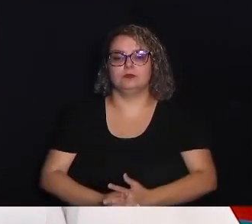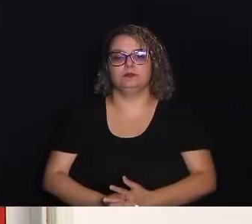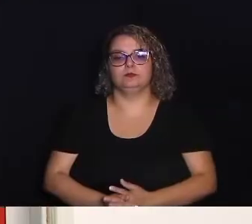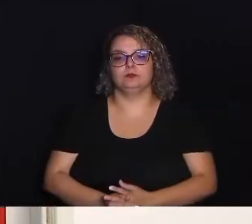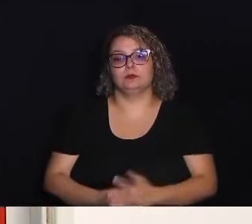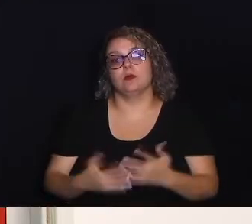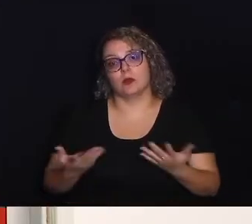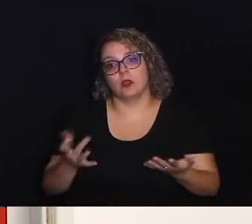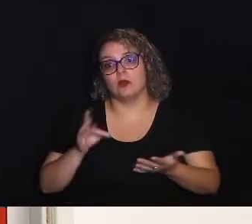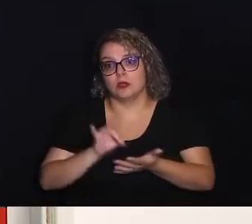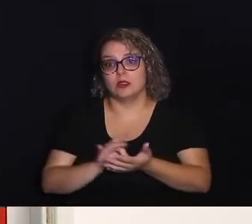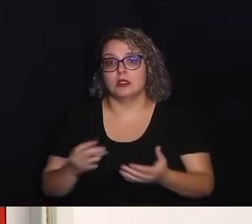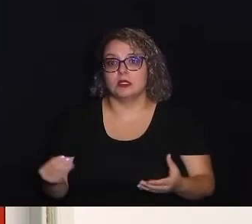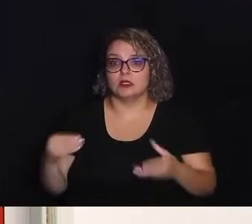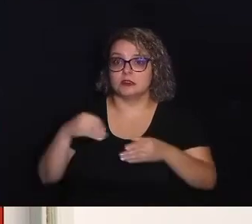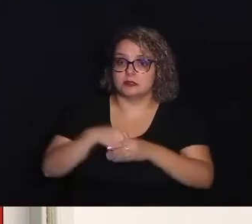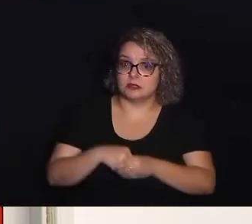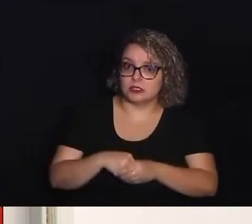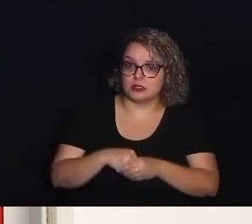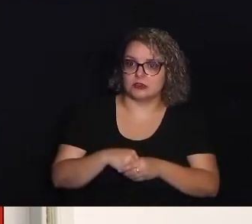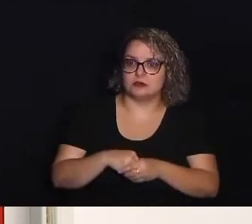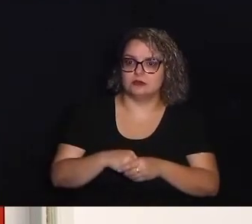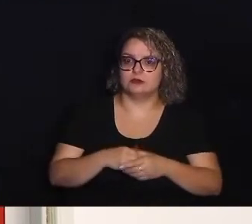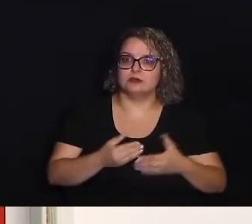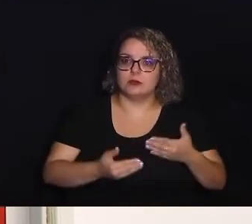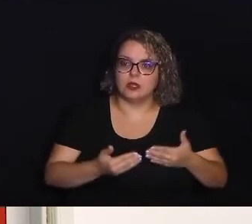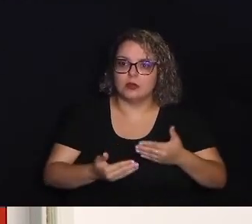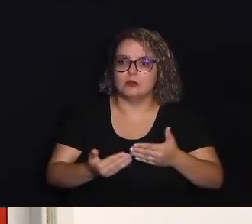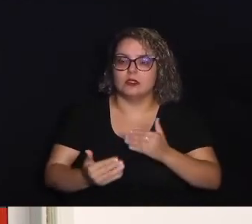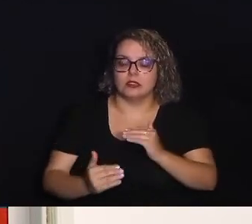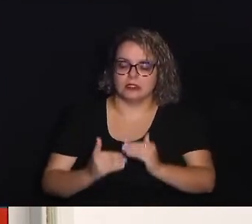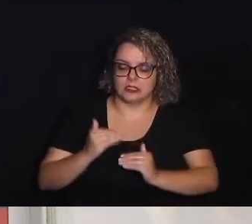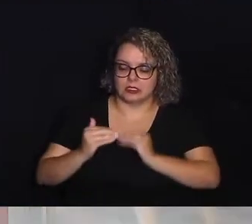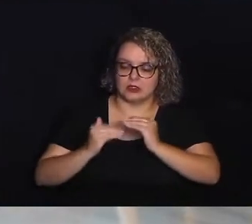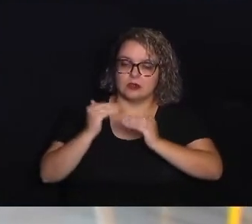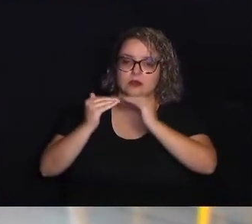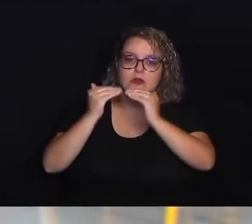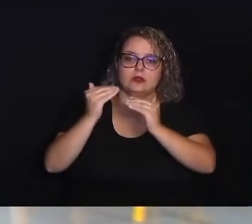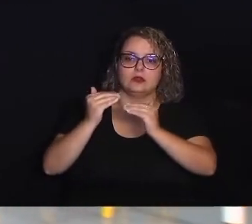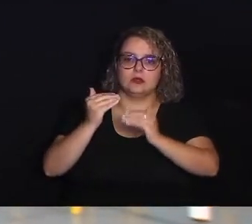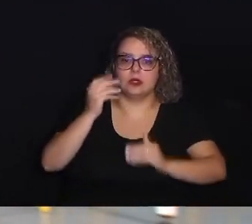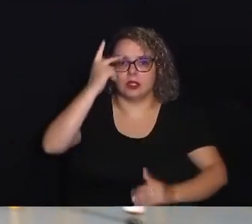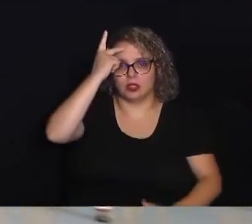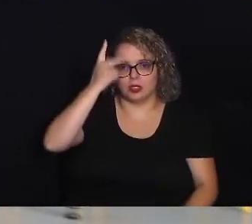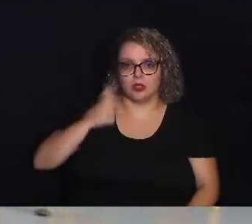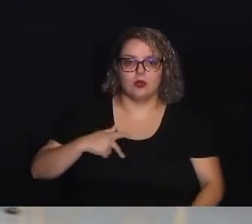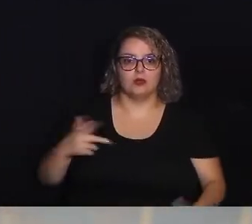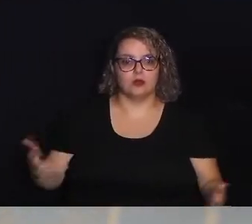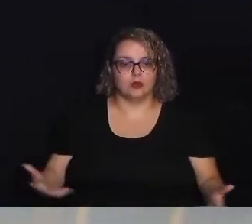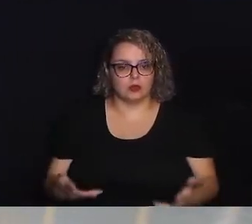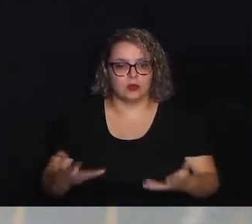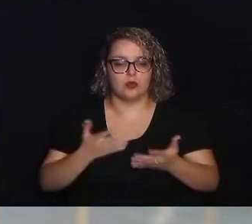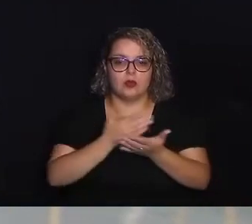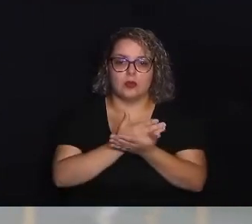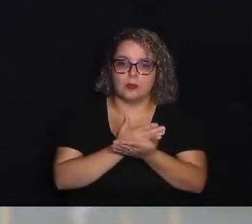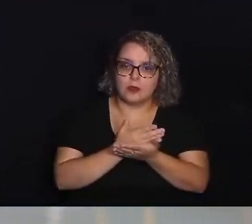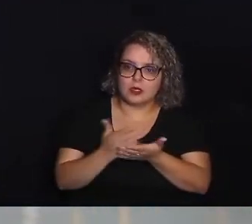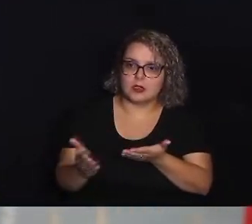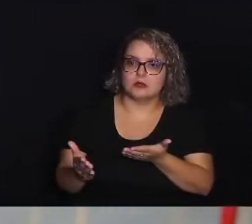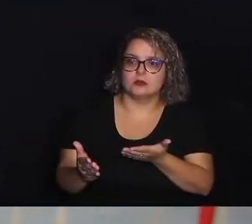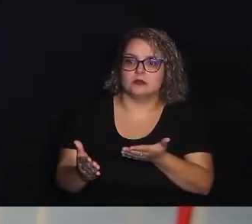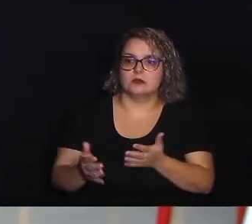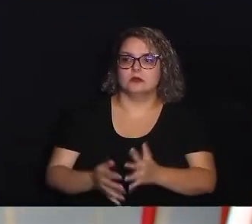de Estudos que isso na verdade estava dentro do compasso de construção né que ele mesmo havia